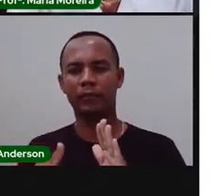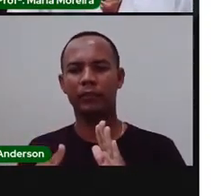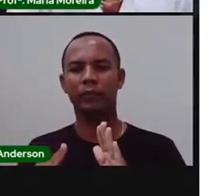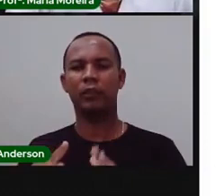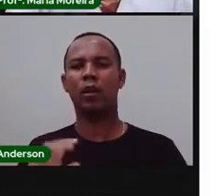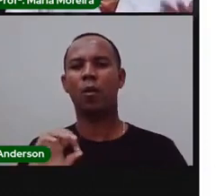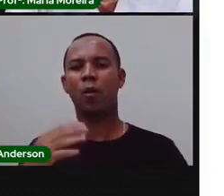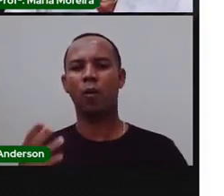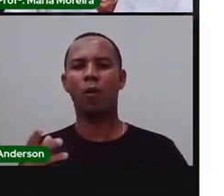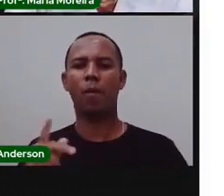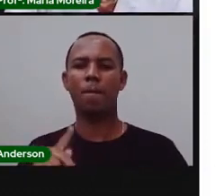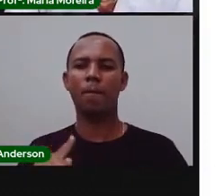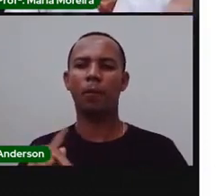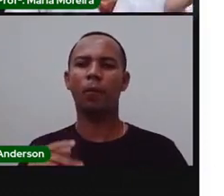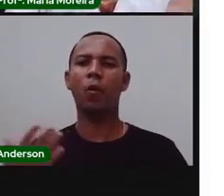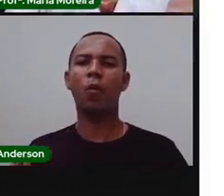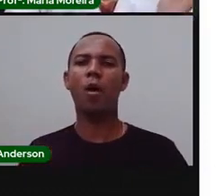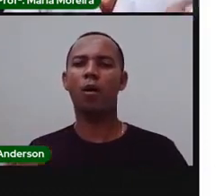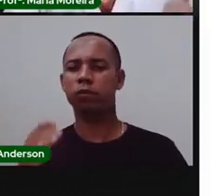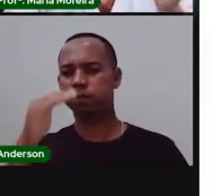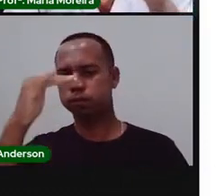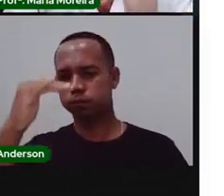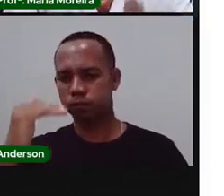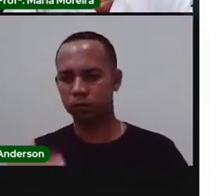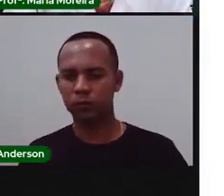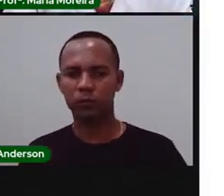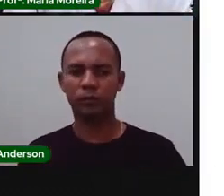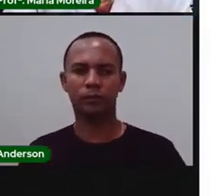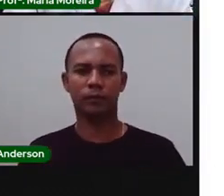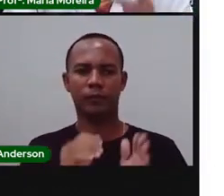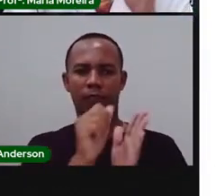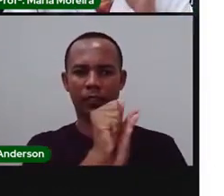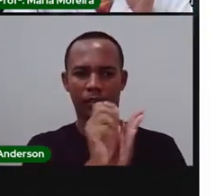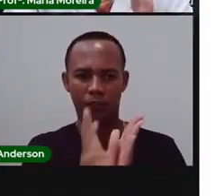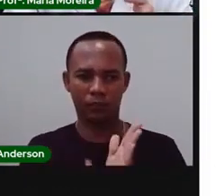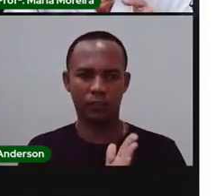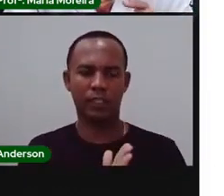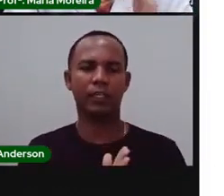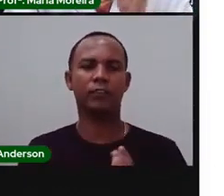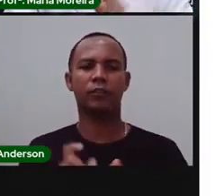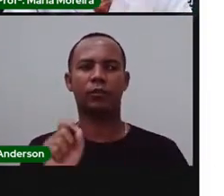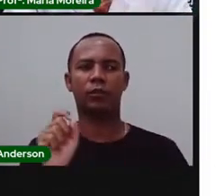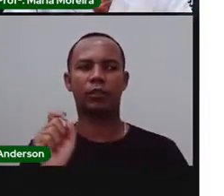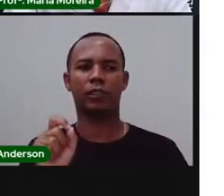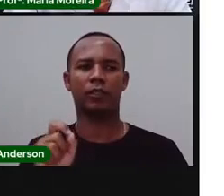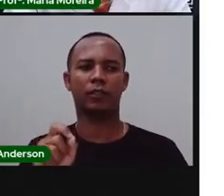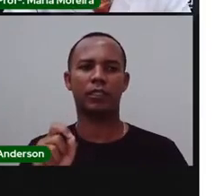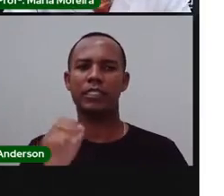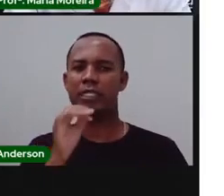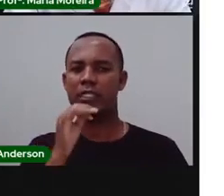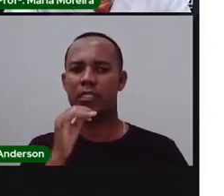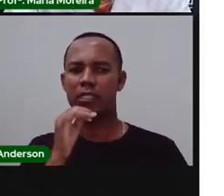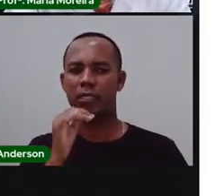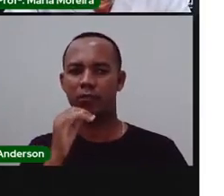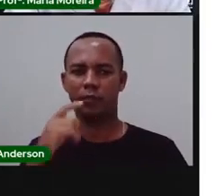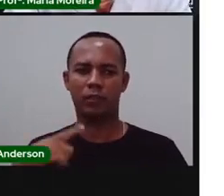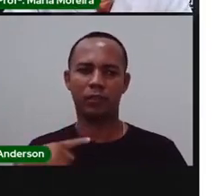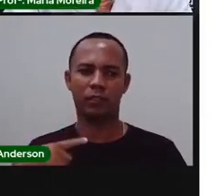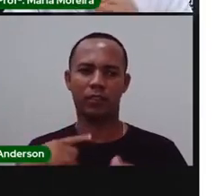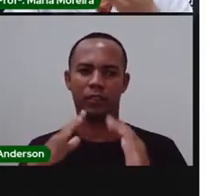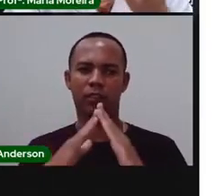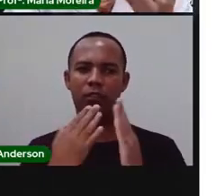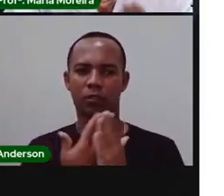proparoxítona. Lembrando que, tá? Essa atividade é uma atividade que está na escola de